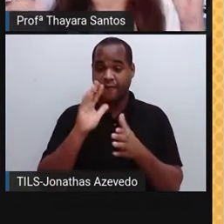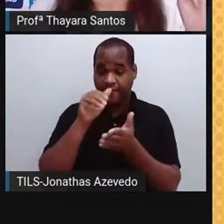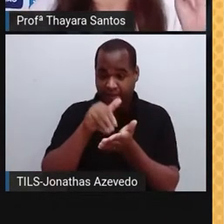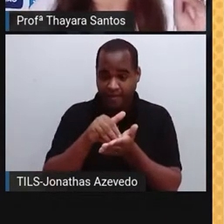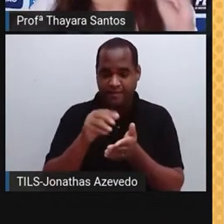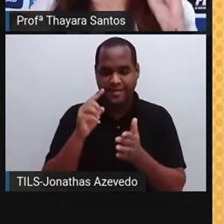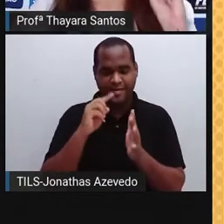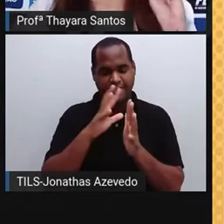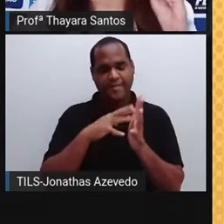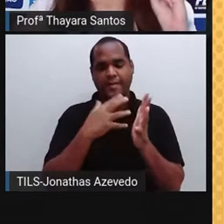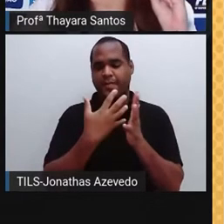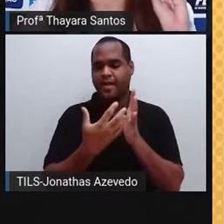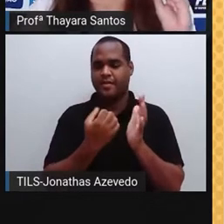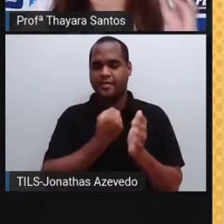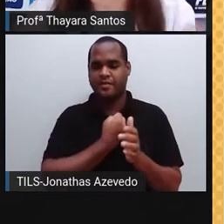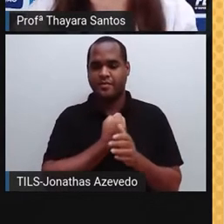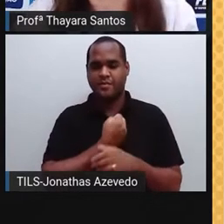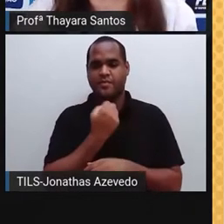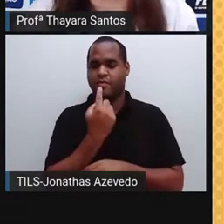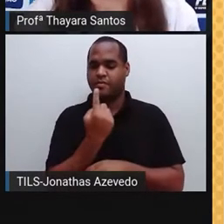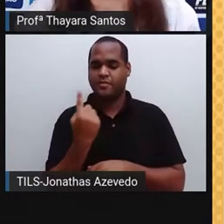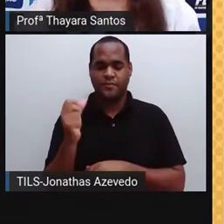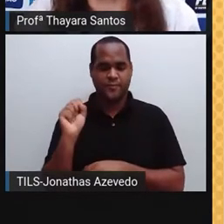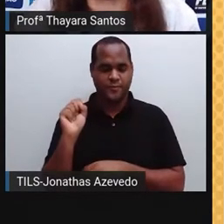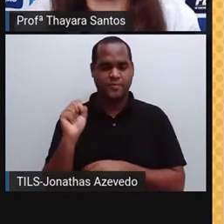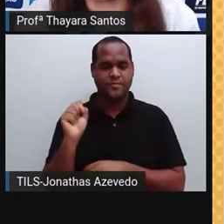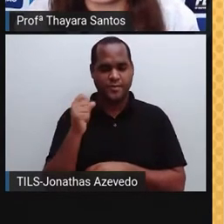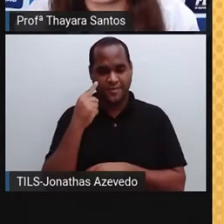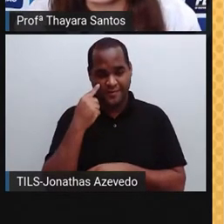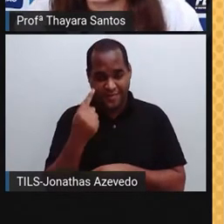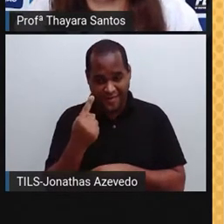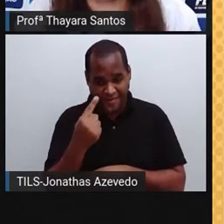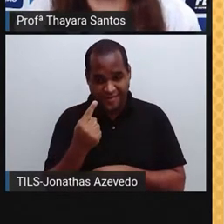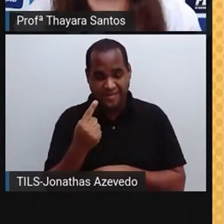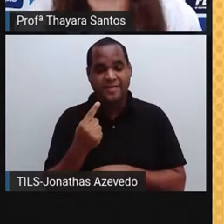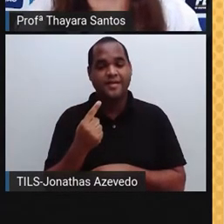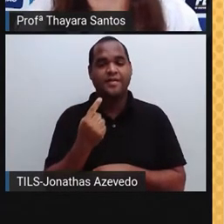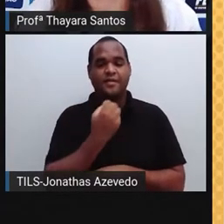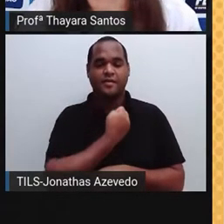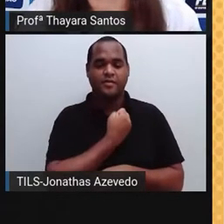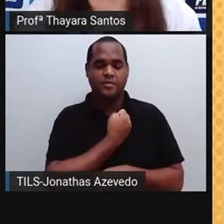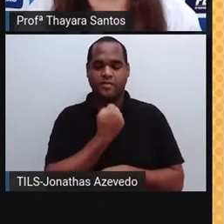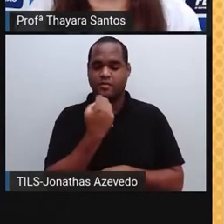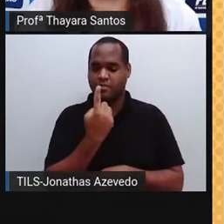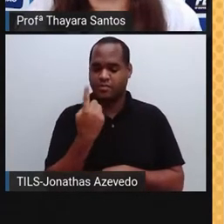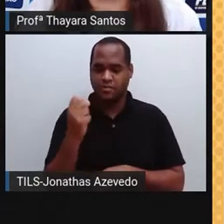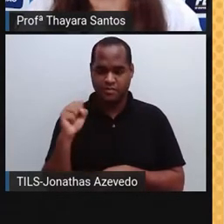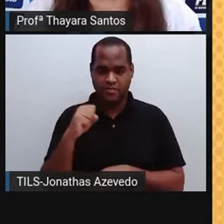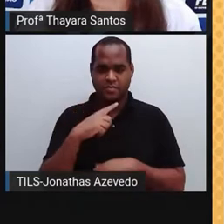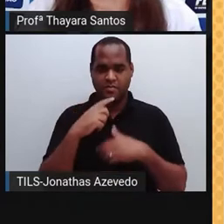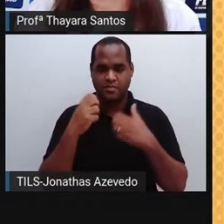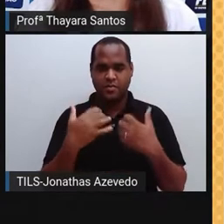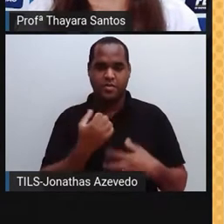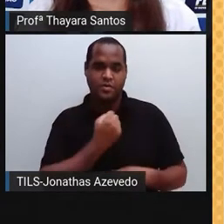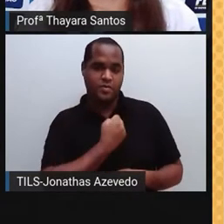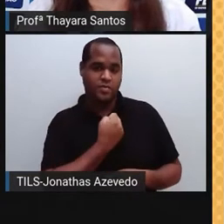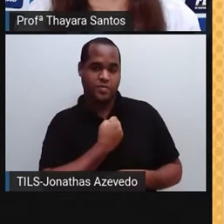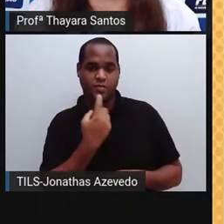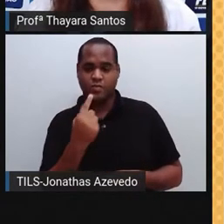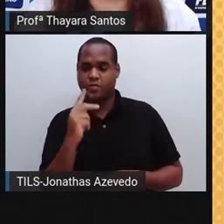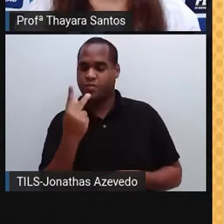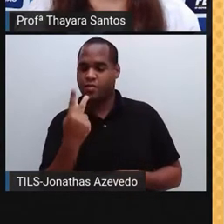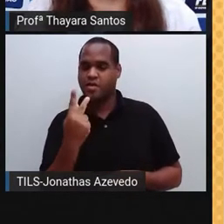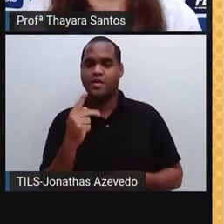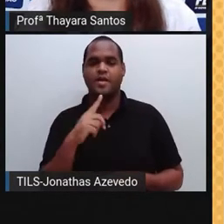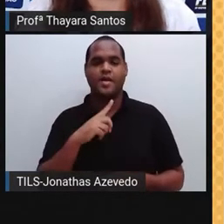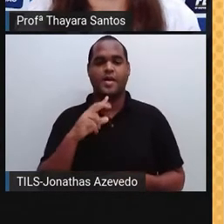tabela, o número atômico dele é 118. Vocês olharem aqui, ó, número atômico do hidrogênio, 1. Número atômico do hélio,